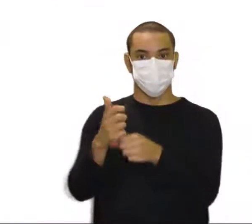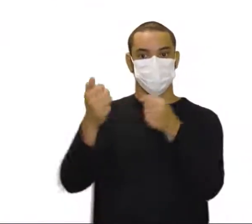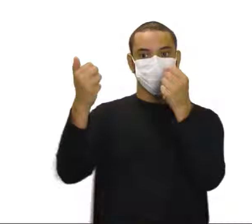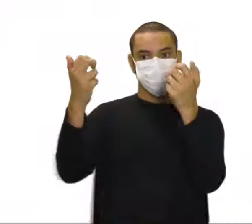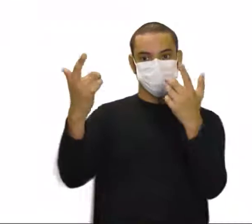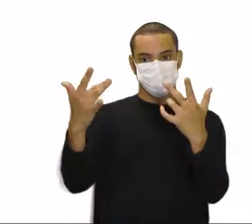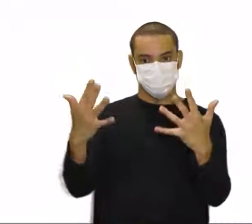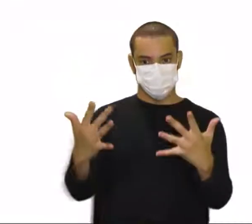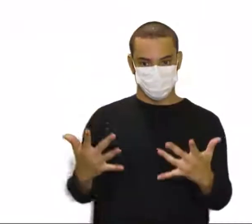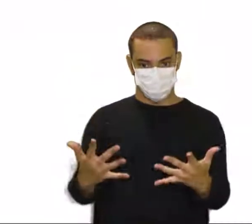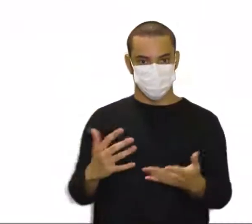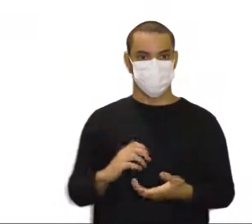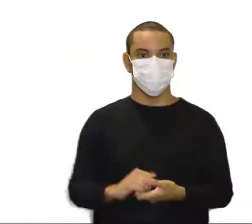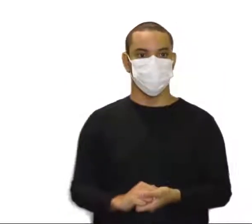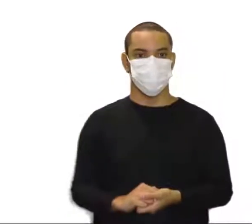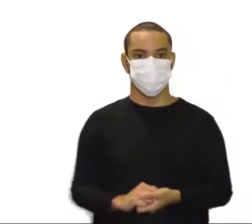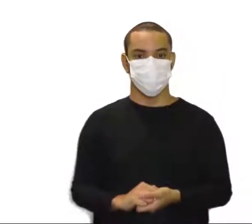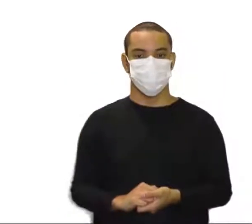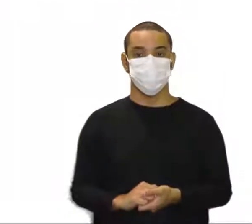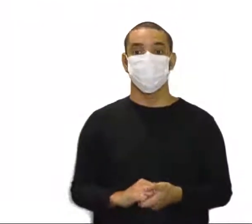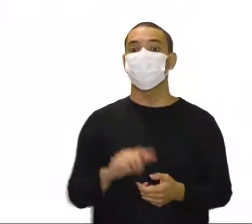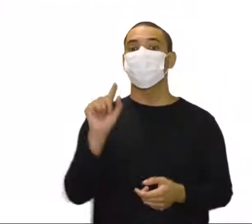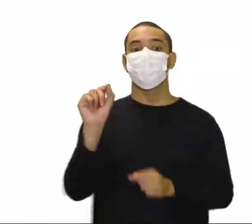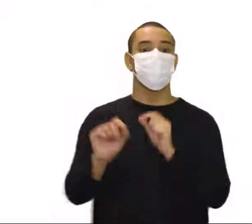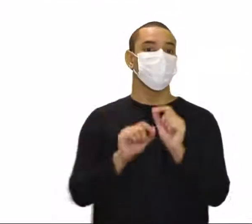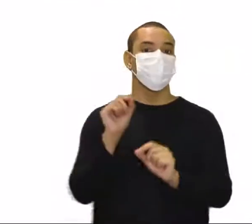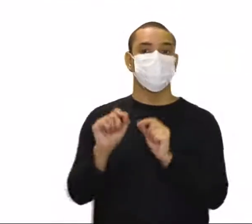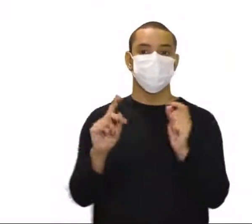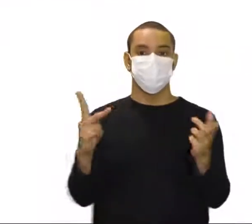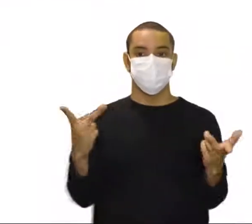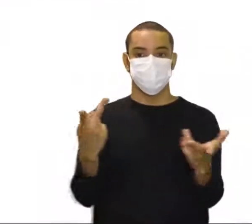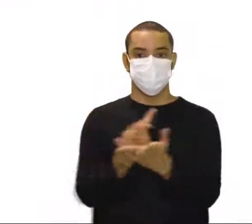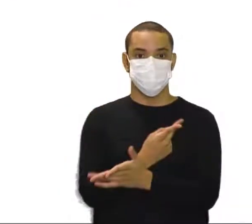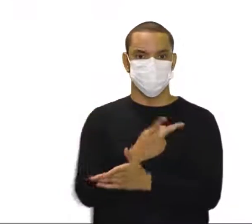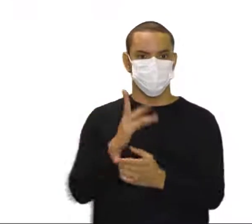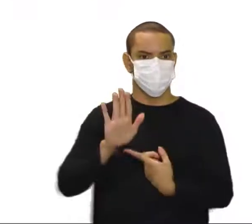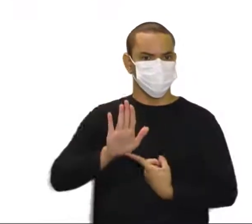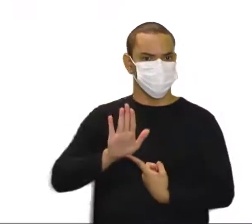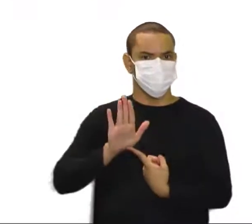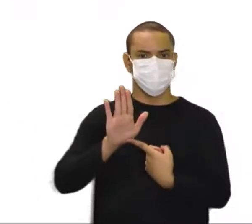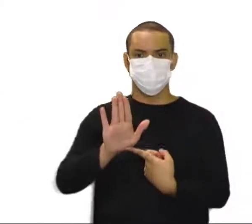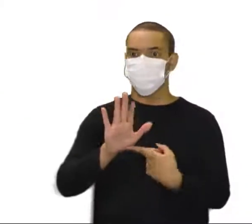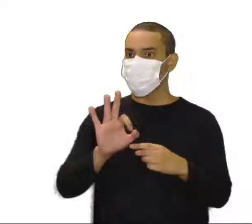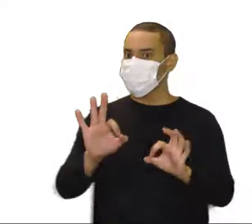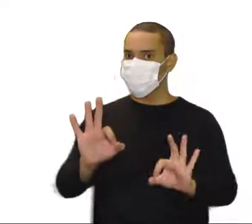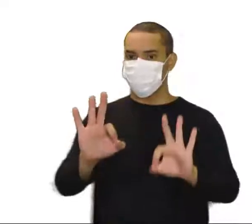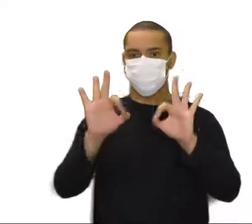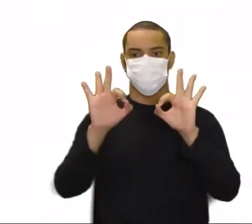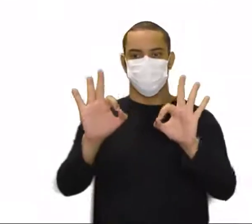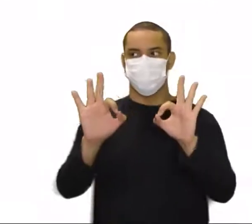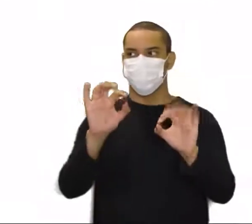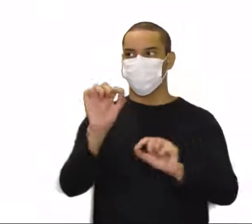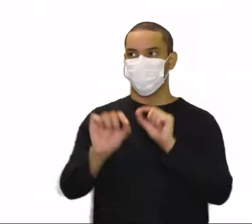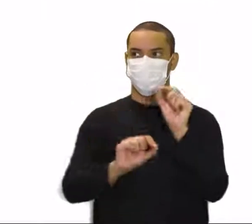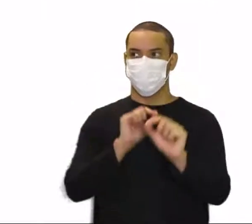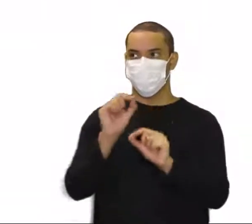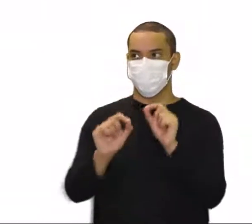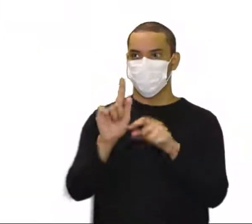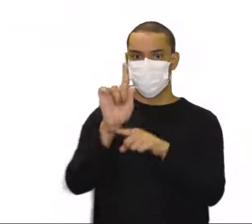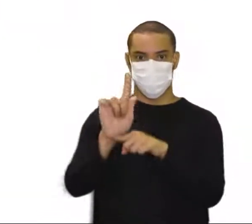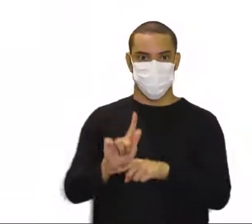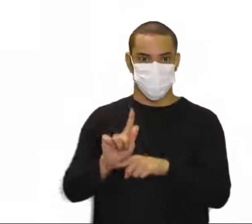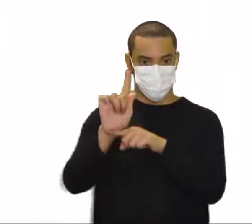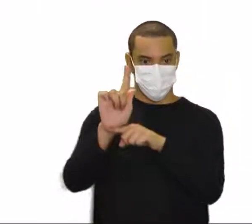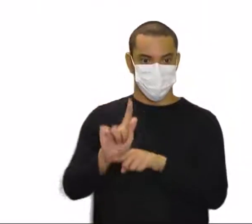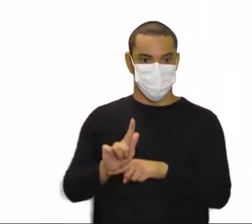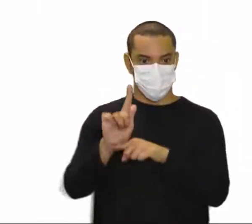desse laboratório, cientistas anunciaram a observação inédita, a detecção de ondas gravitacionais,